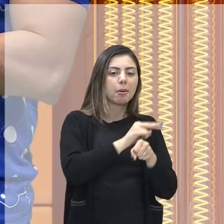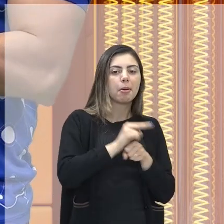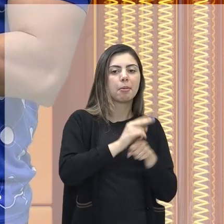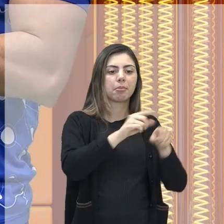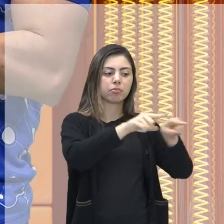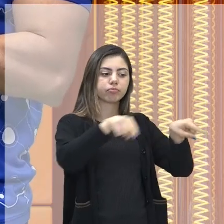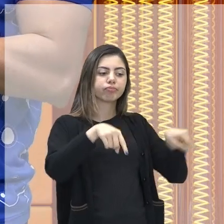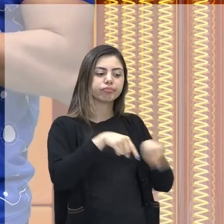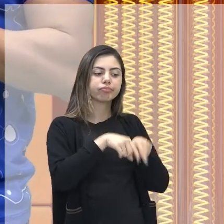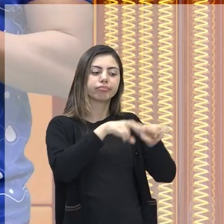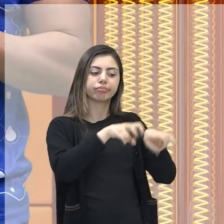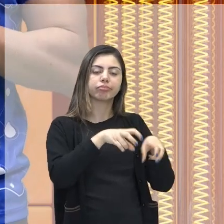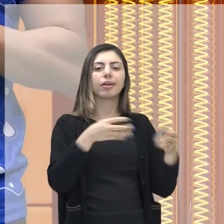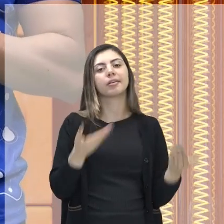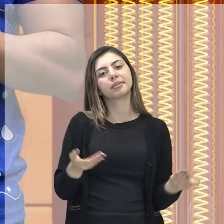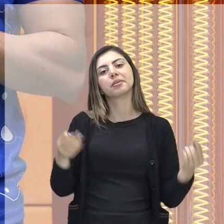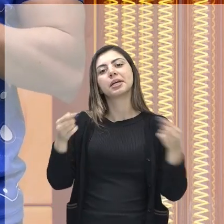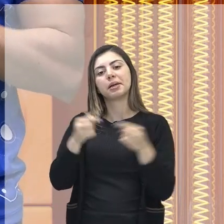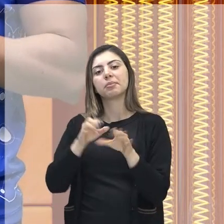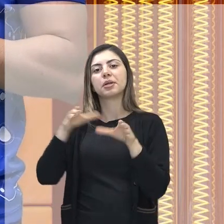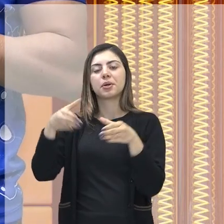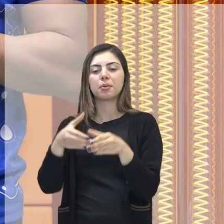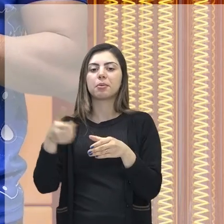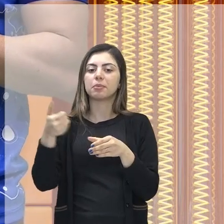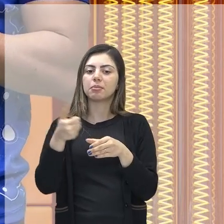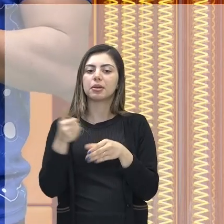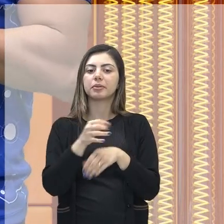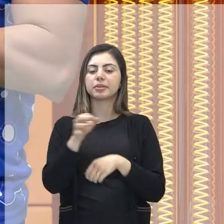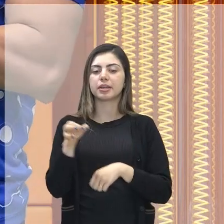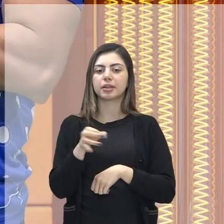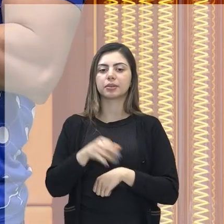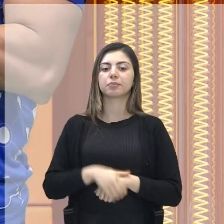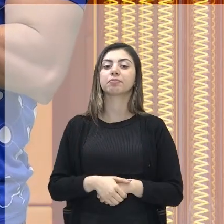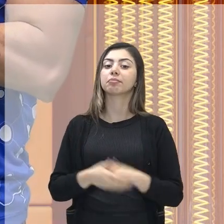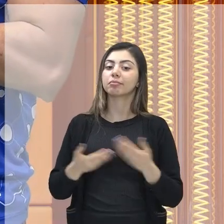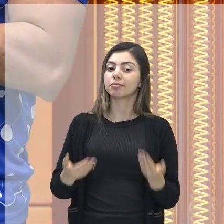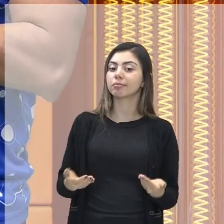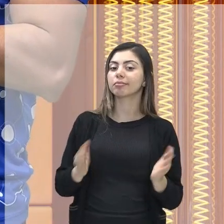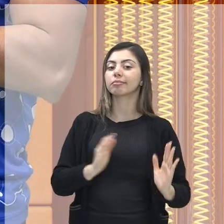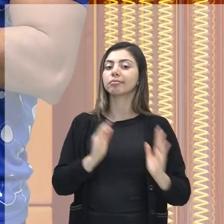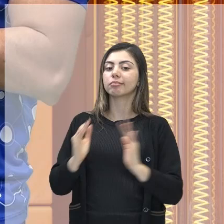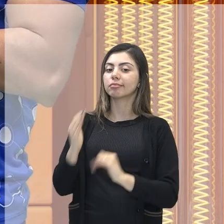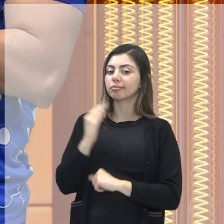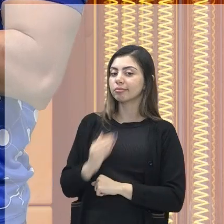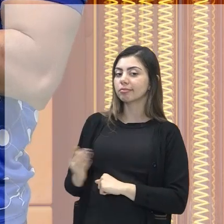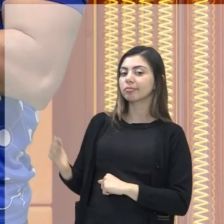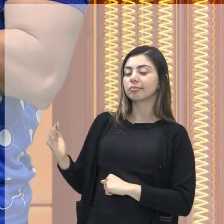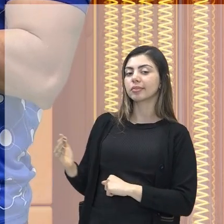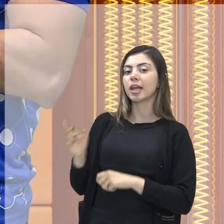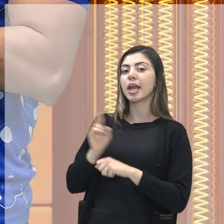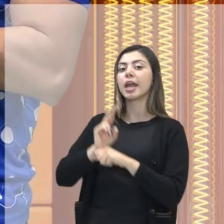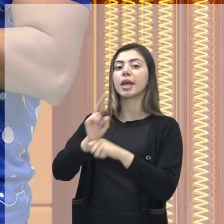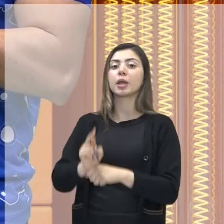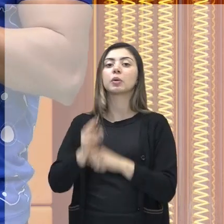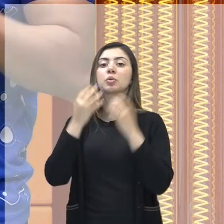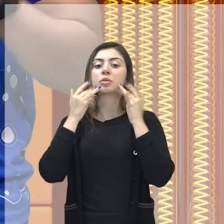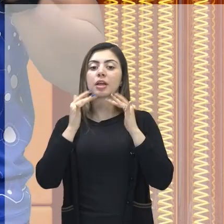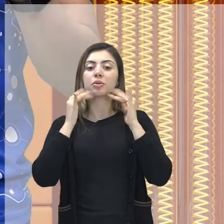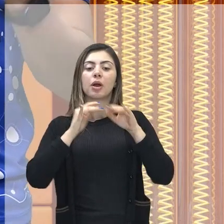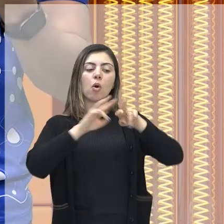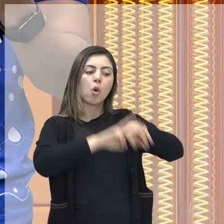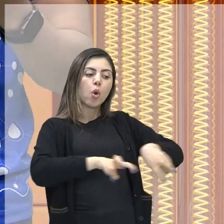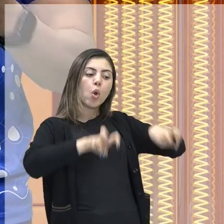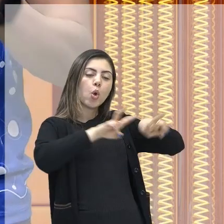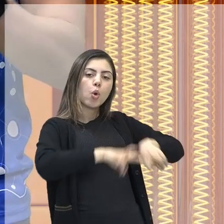campo, faz parte também do chamado setor primário, certo? E a gente tem também a extração dos recursos naturais,